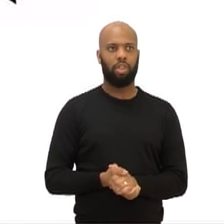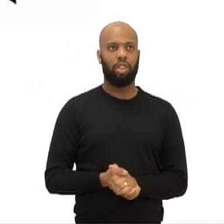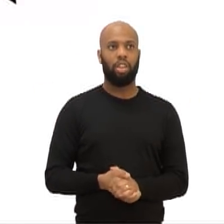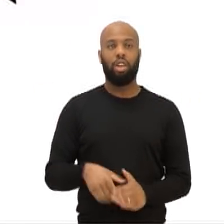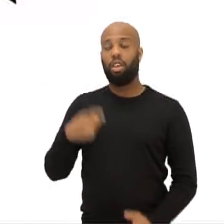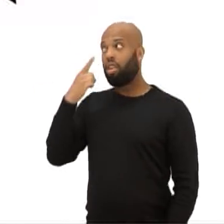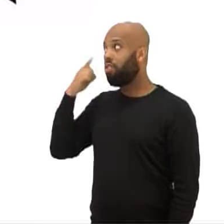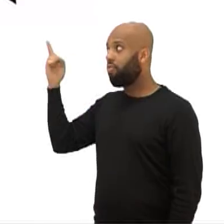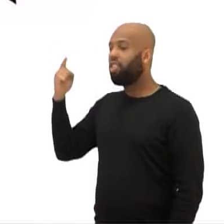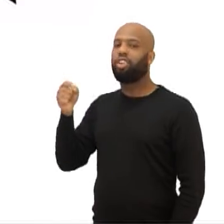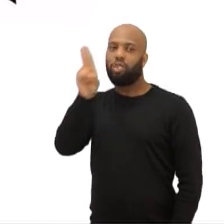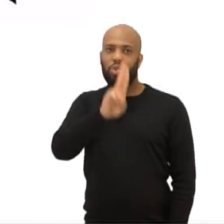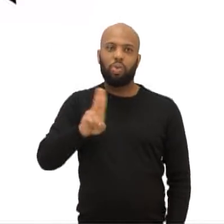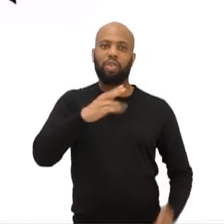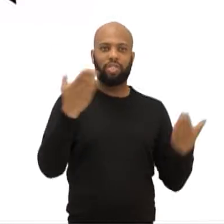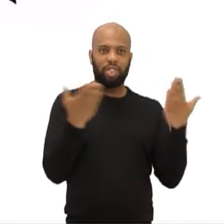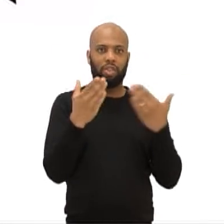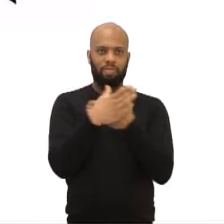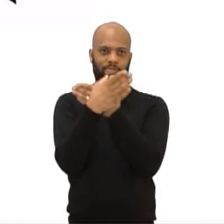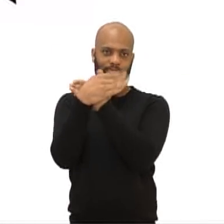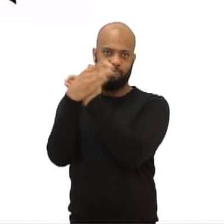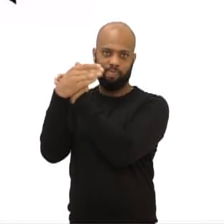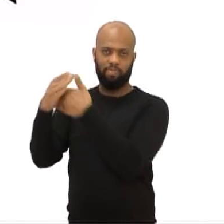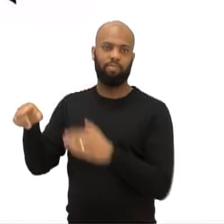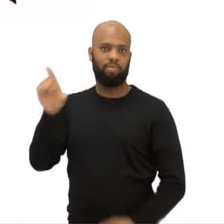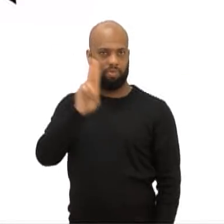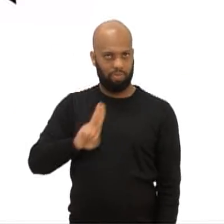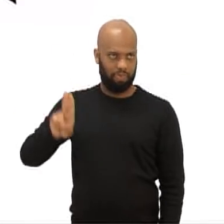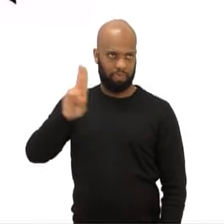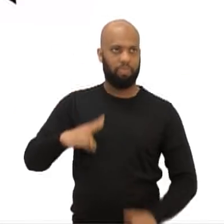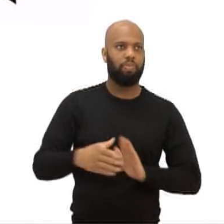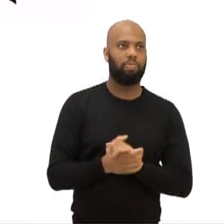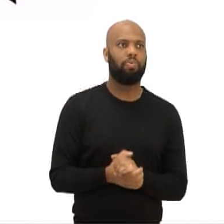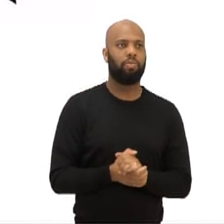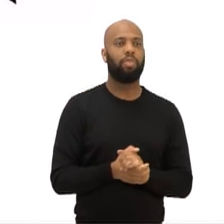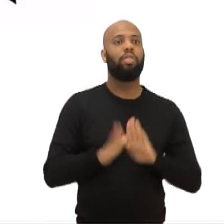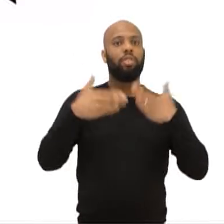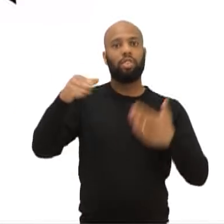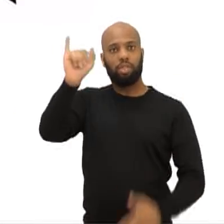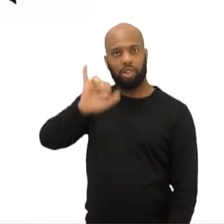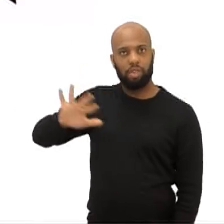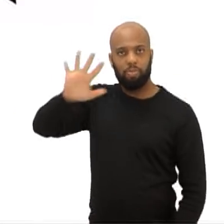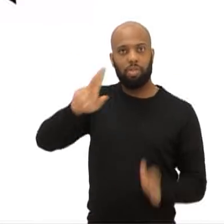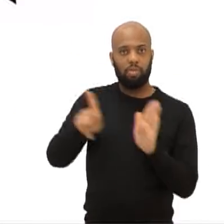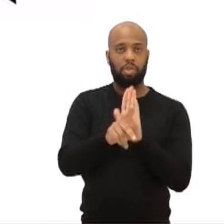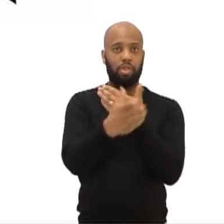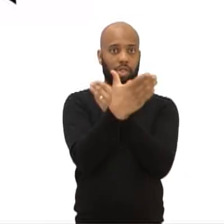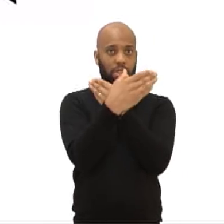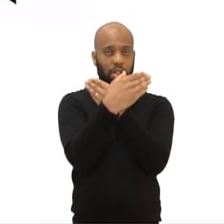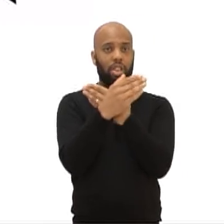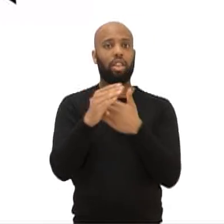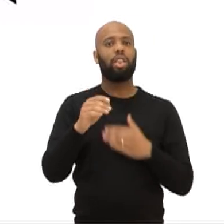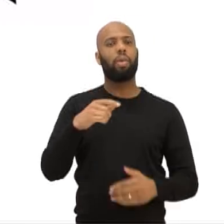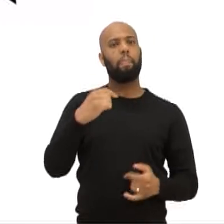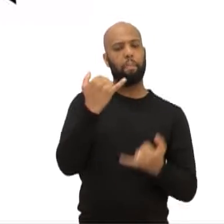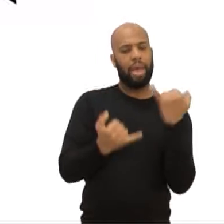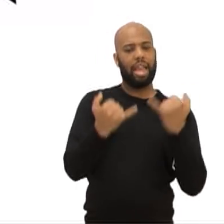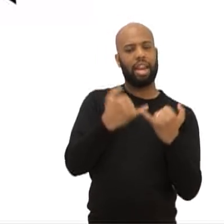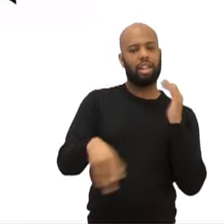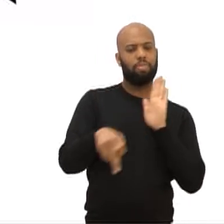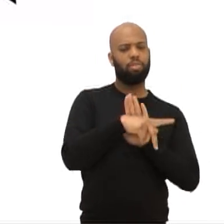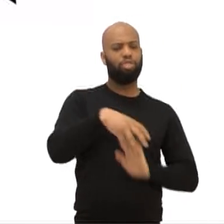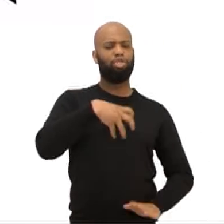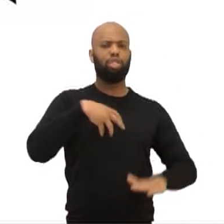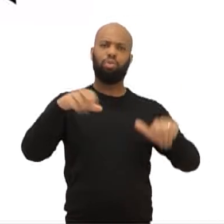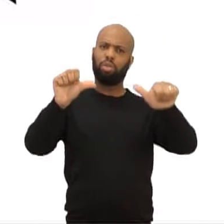A imagem que a gente está usando aí nas aulas anteriores, ali da borboleta. A imagem de uma borboleta nos dá a ideia de